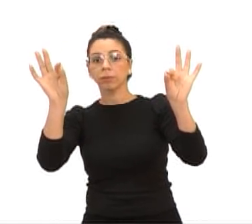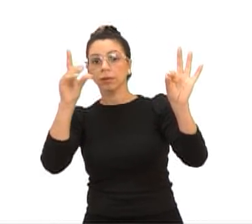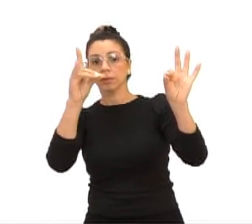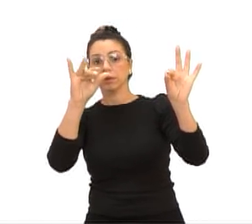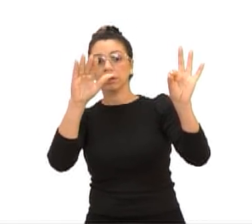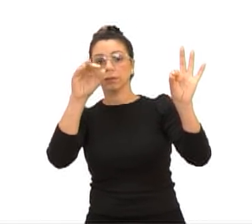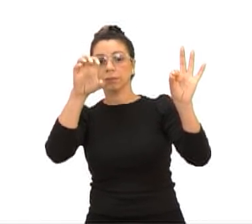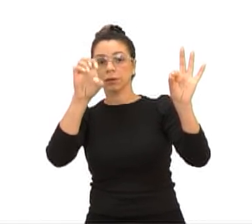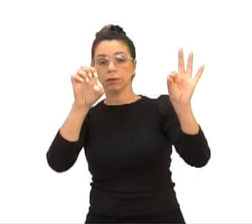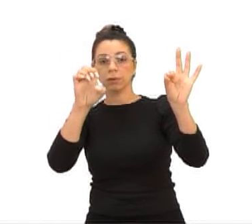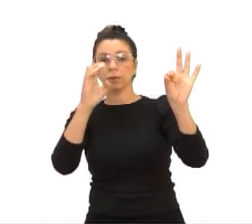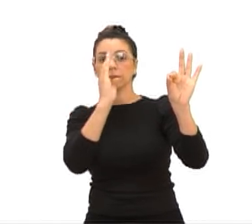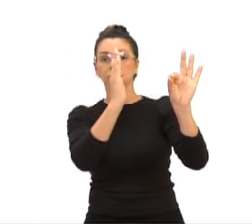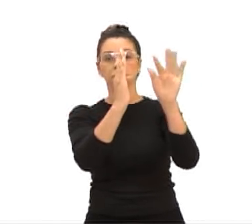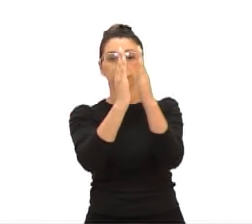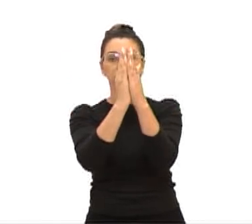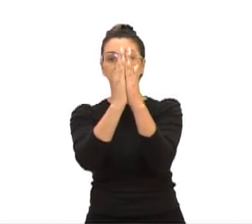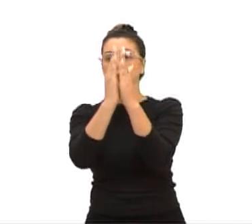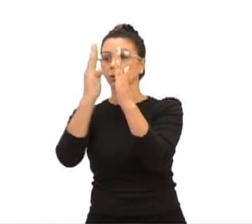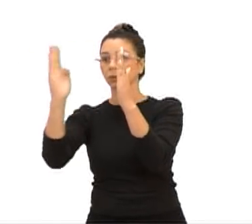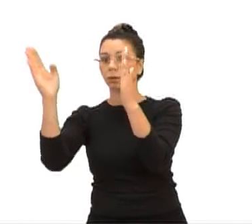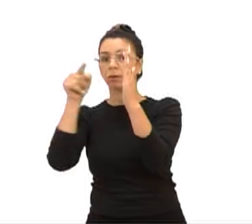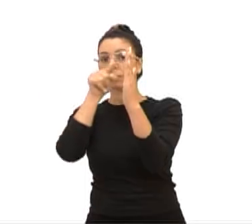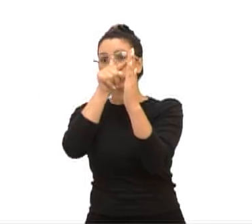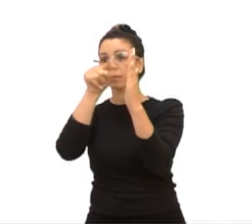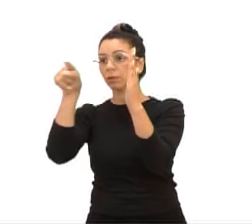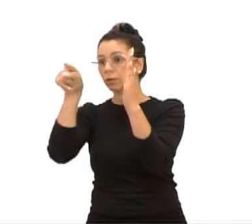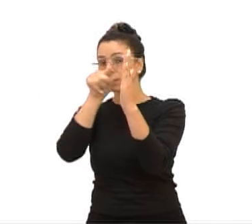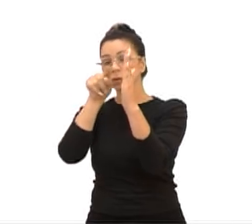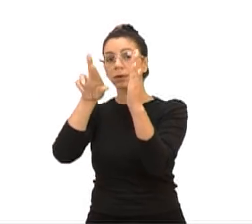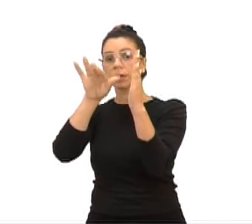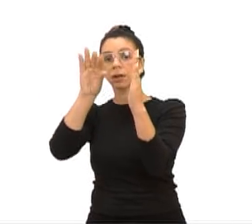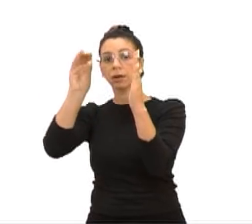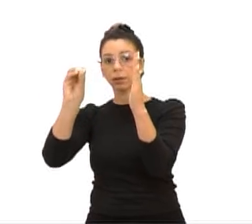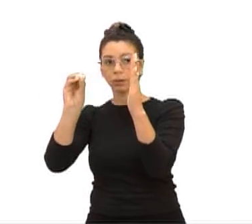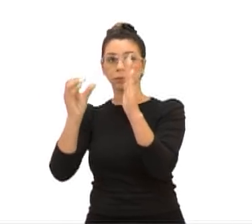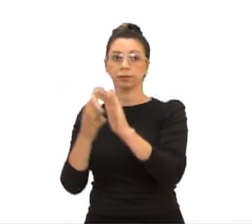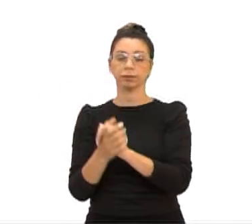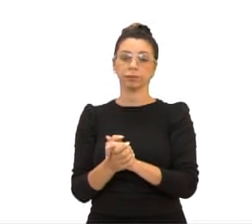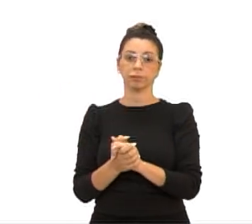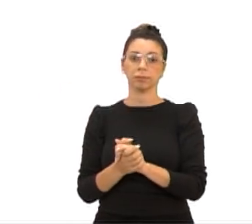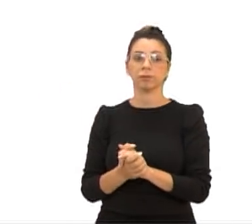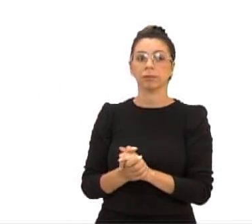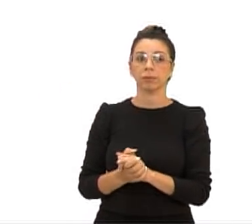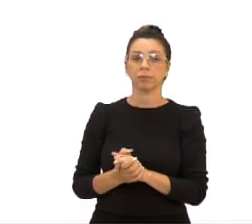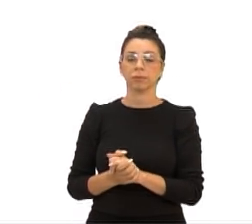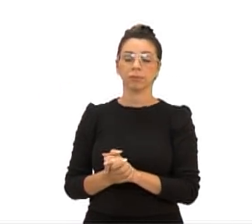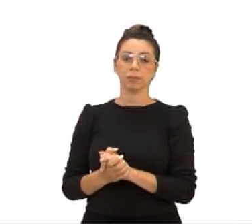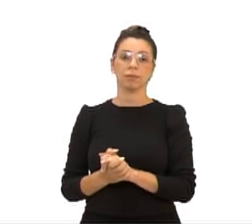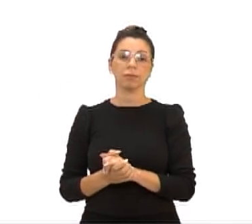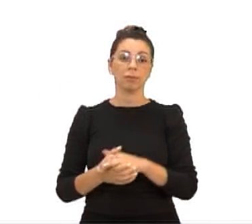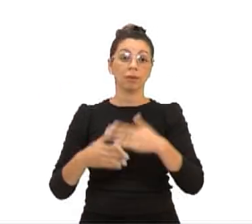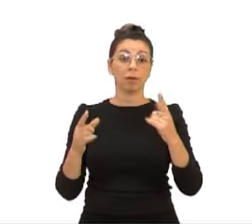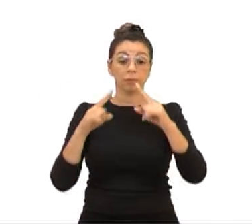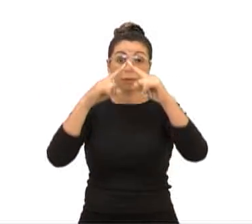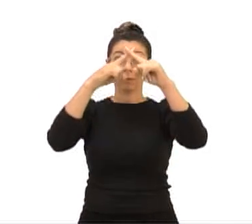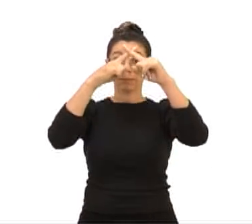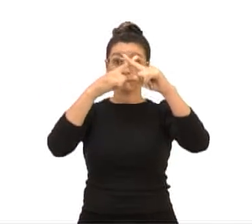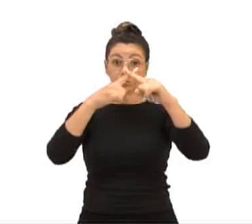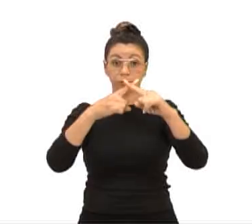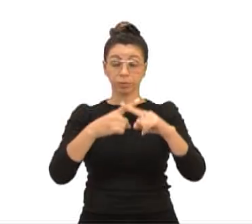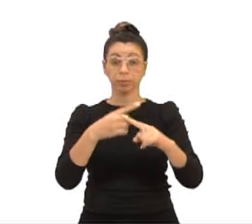desse diâmetro, ok? Então, se a gente pegar esse diâmetro, essa medida, e multiplicar por